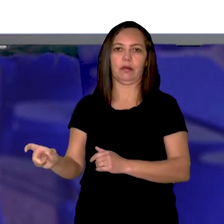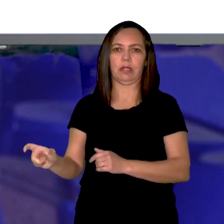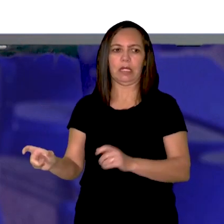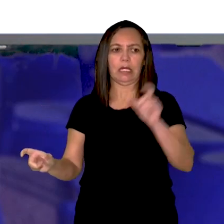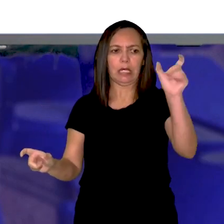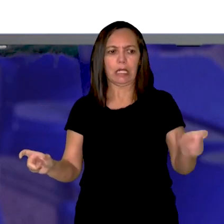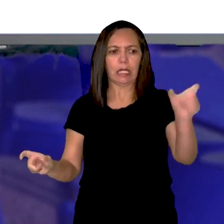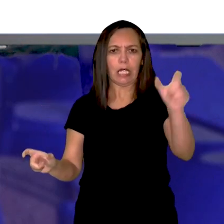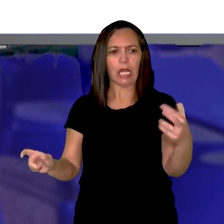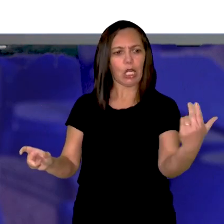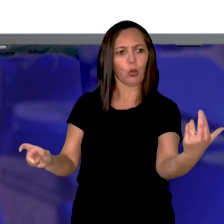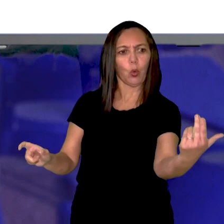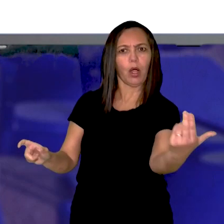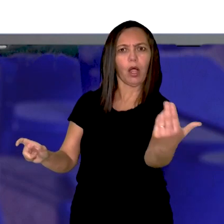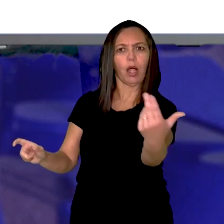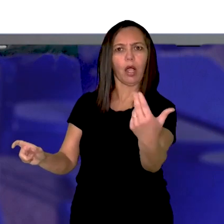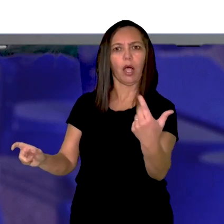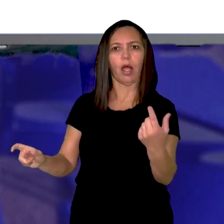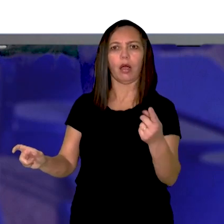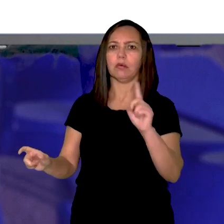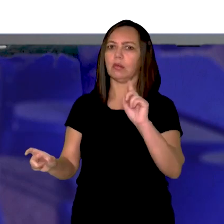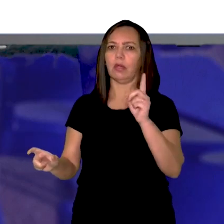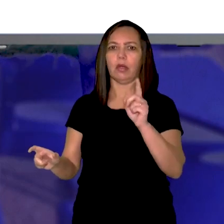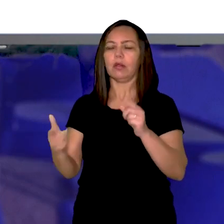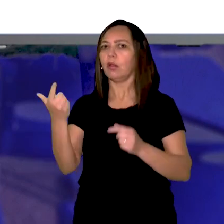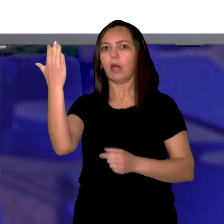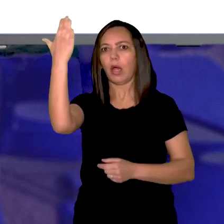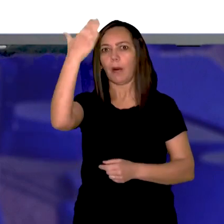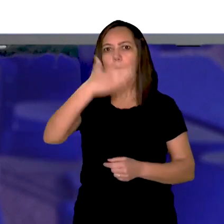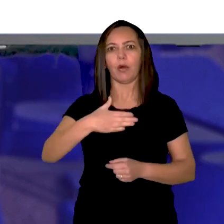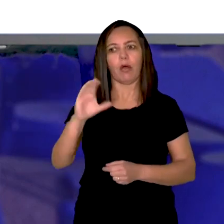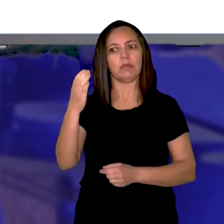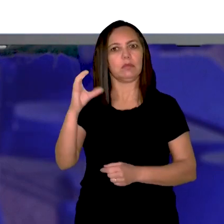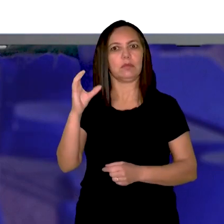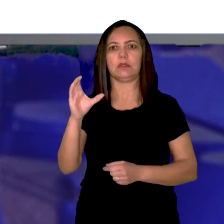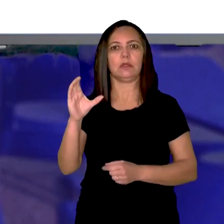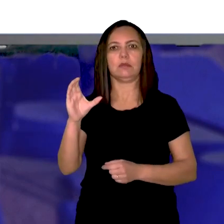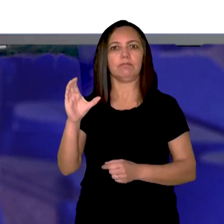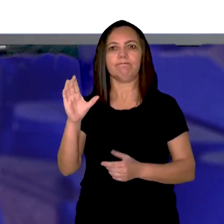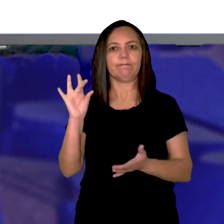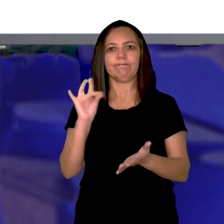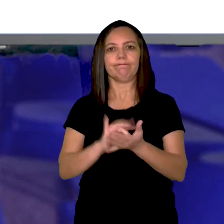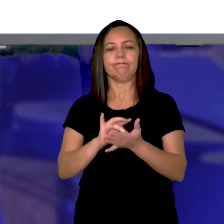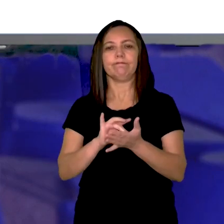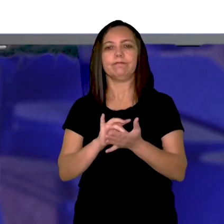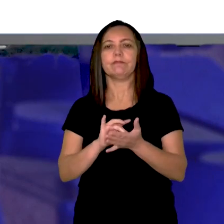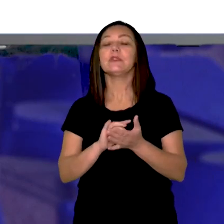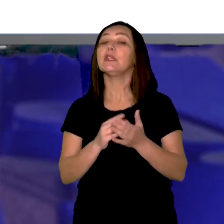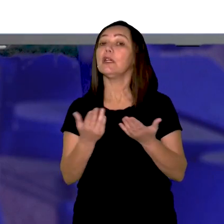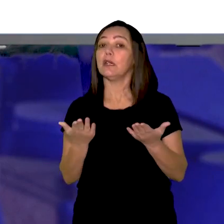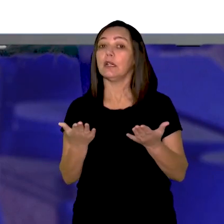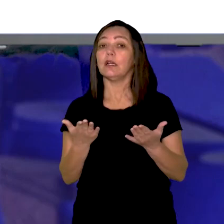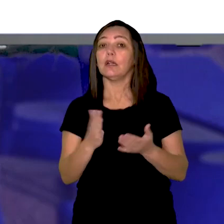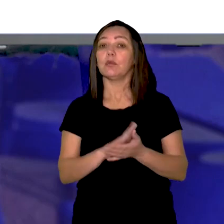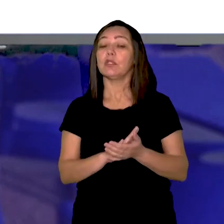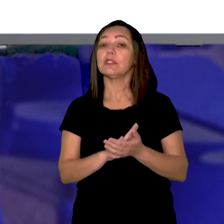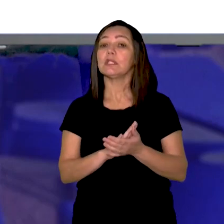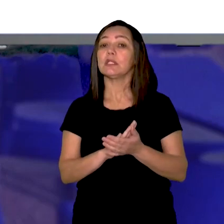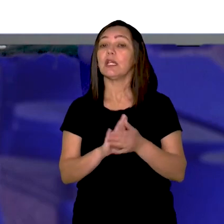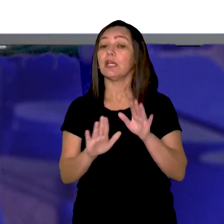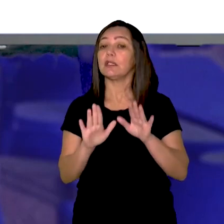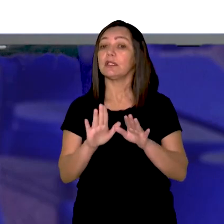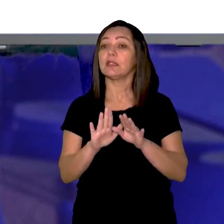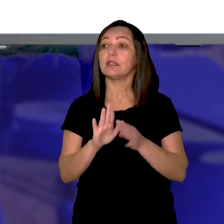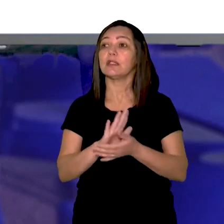uma experimentação científica, uma comprovação na realidade. Então, por isso, esse tipo de